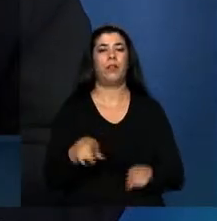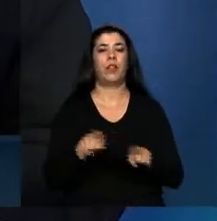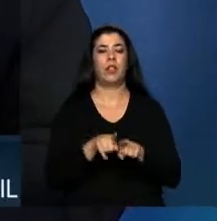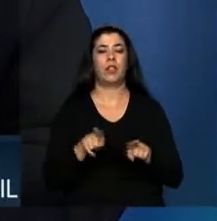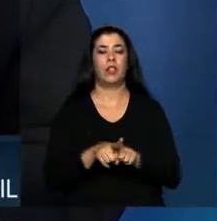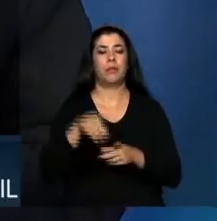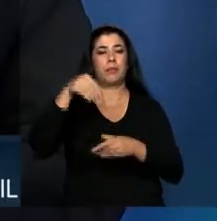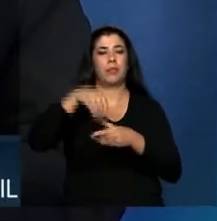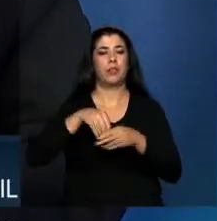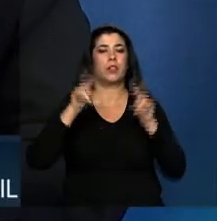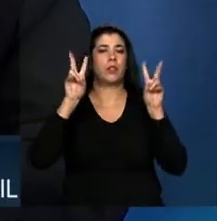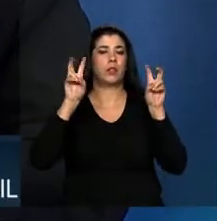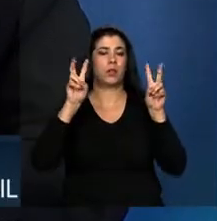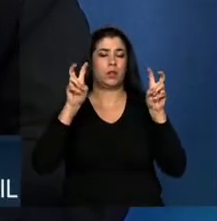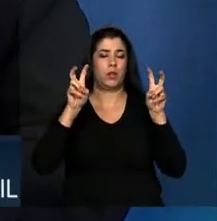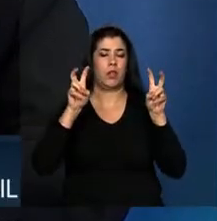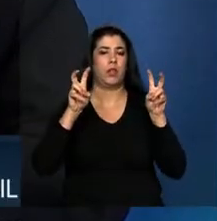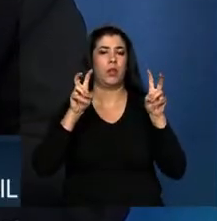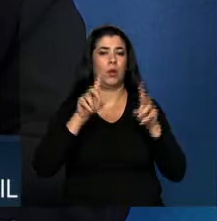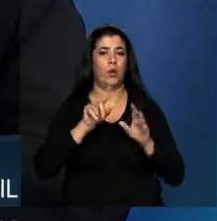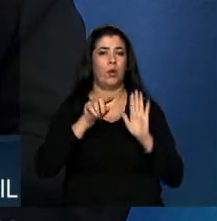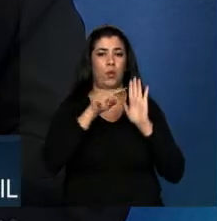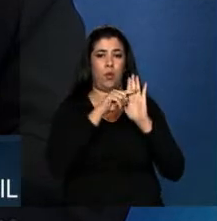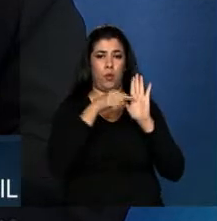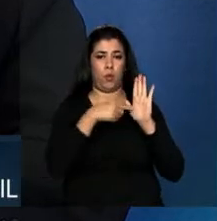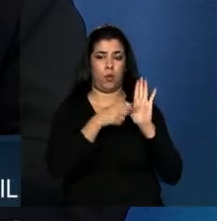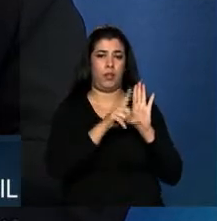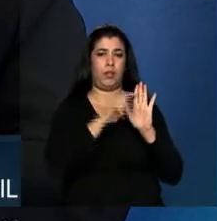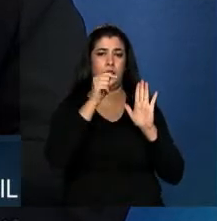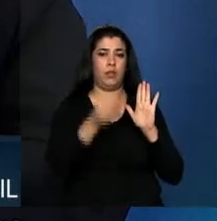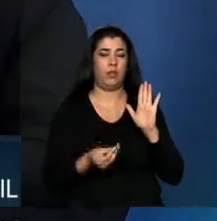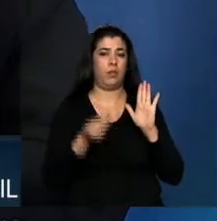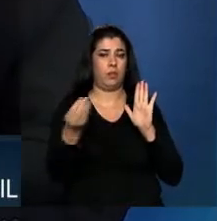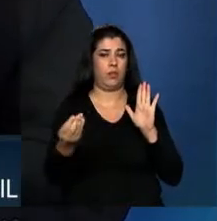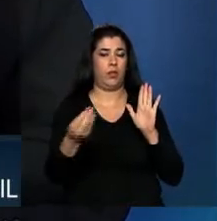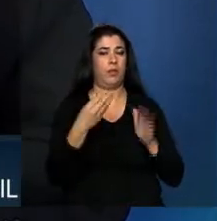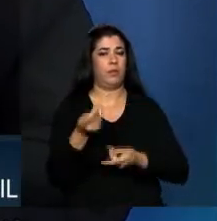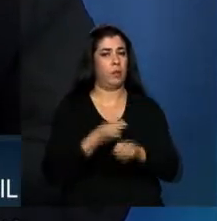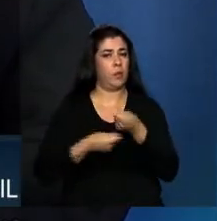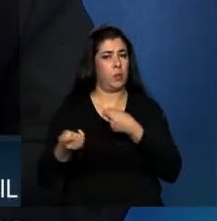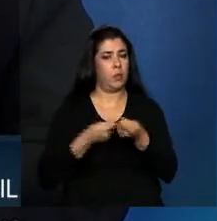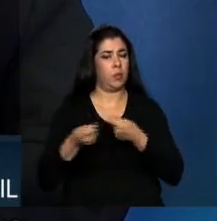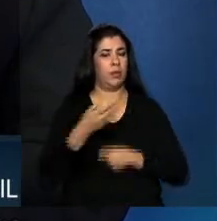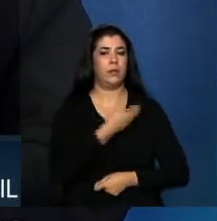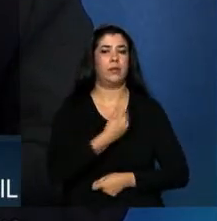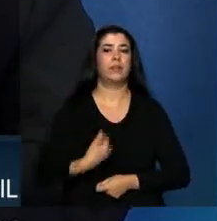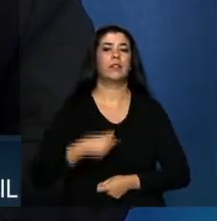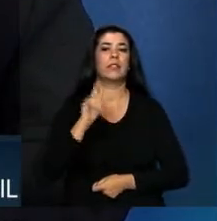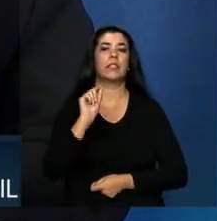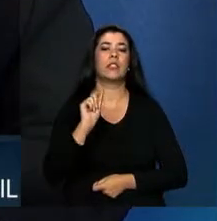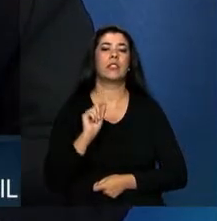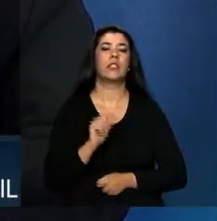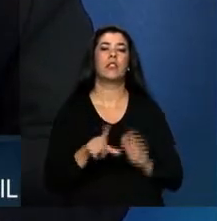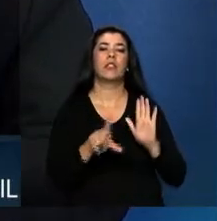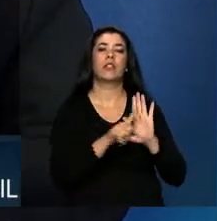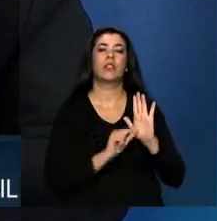item fundamental que nós deixamos na pauta para negociar com o governo, que é o item